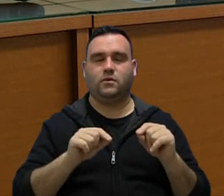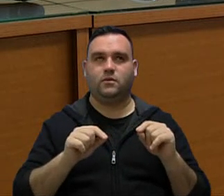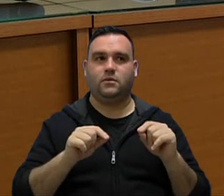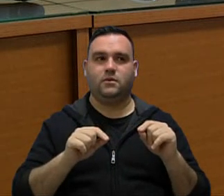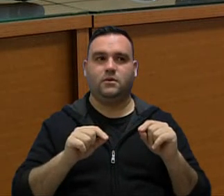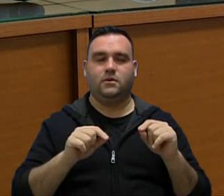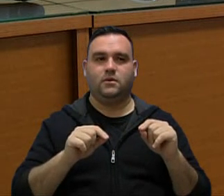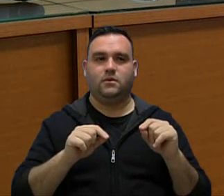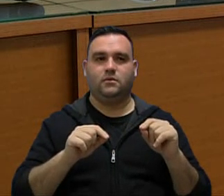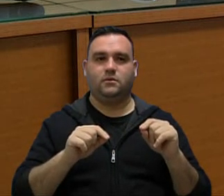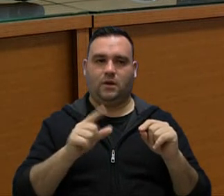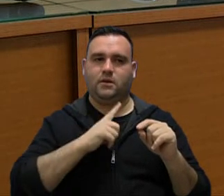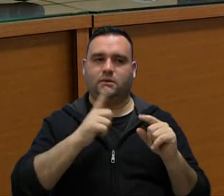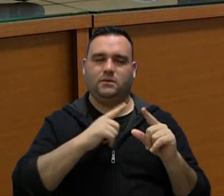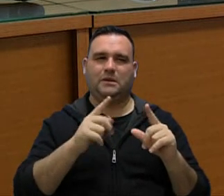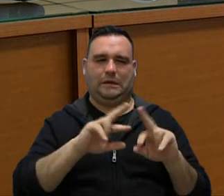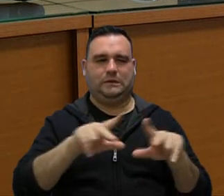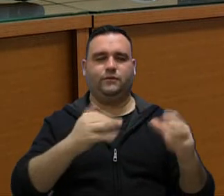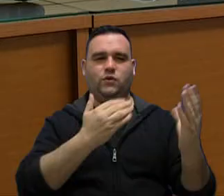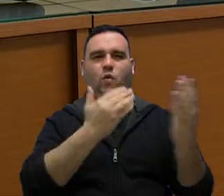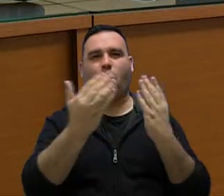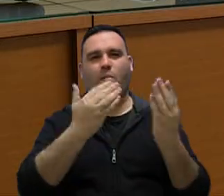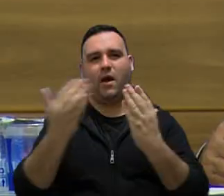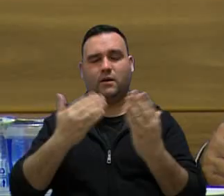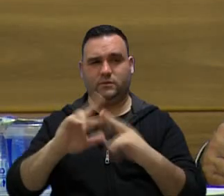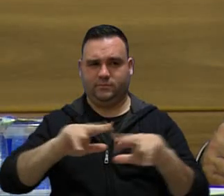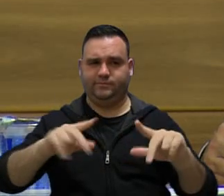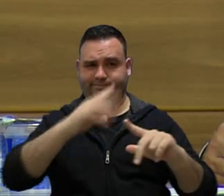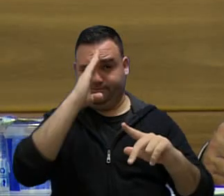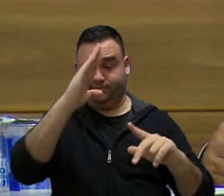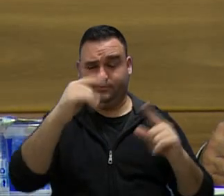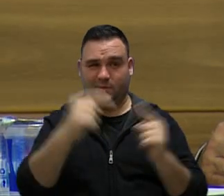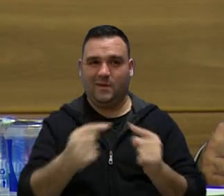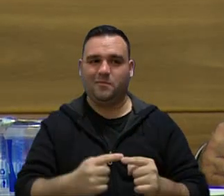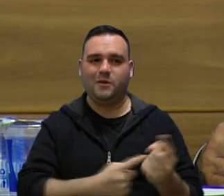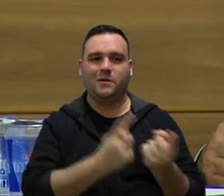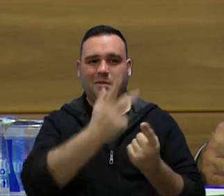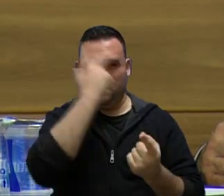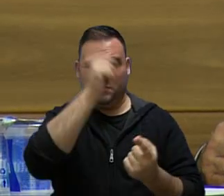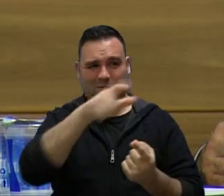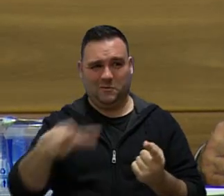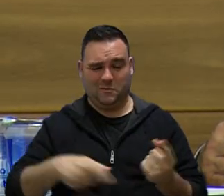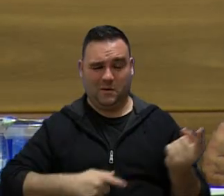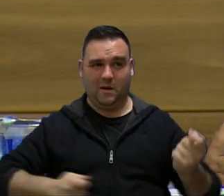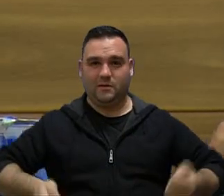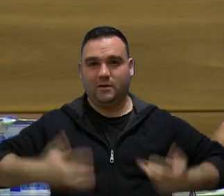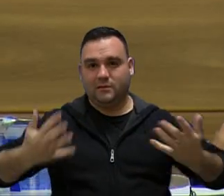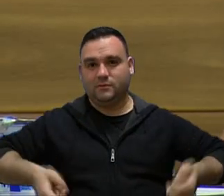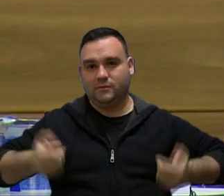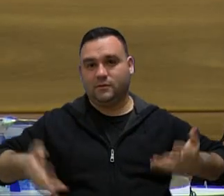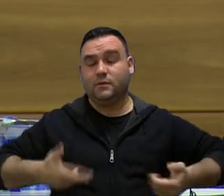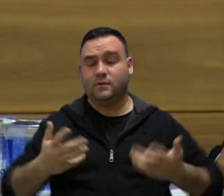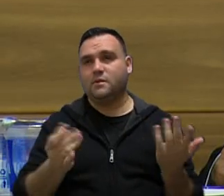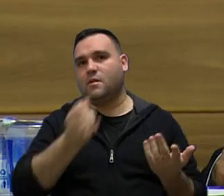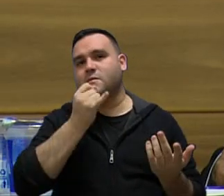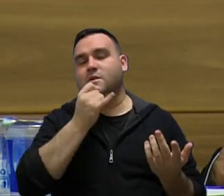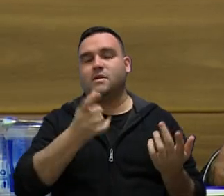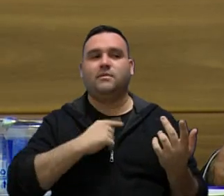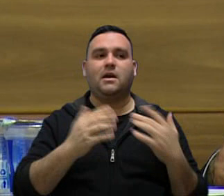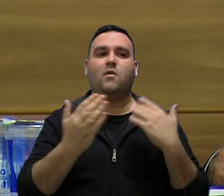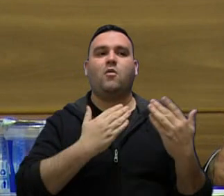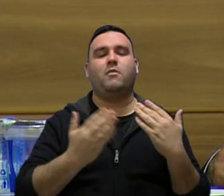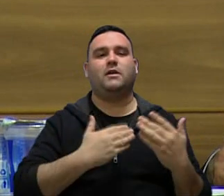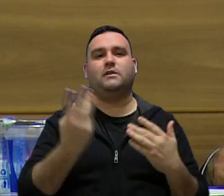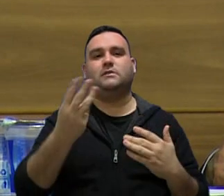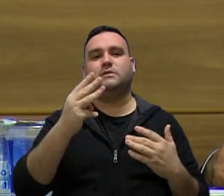é usada para vários comparativos principalmente na questão da do gasto com pessoal do limite do pessoal né então nós temos um